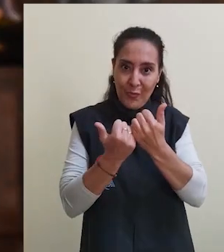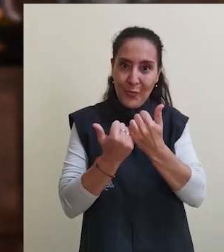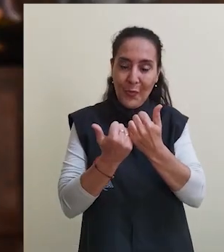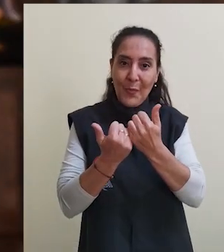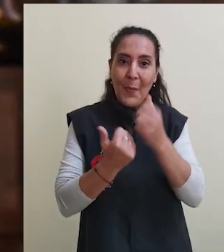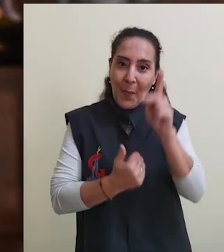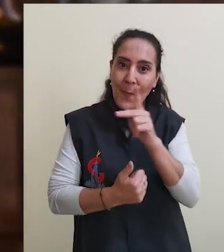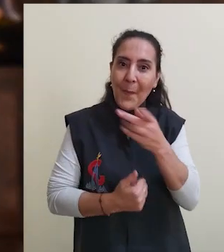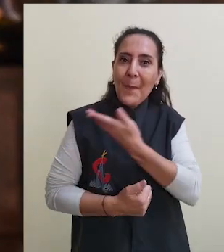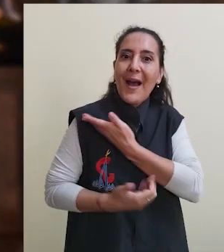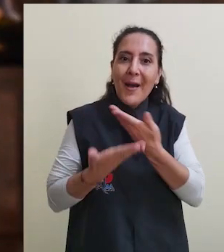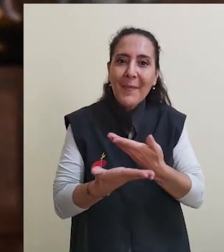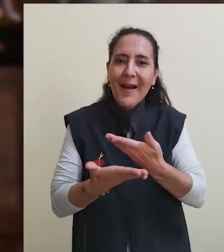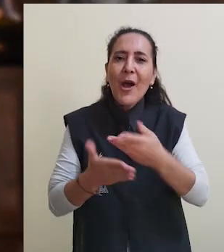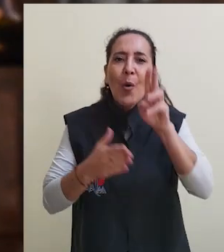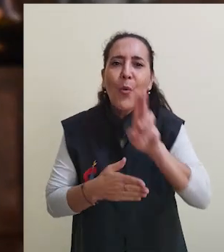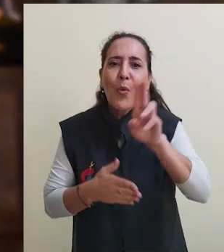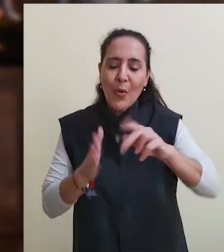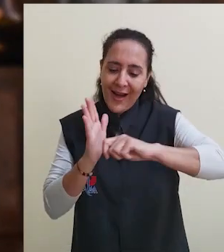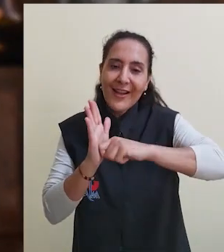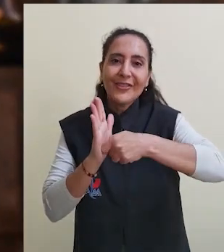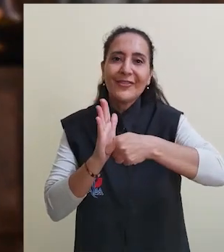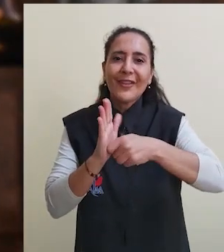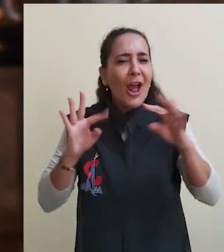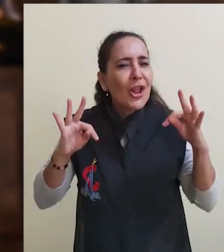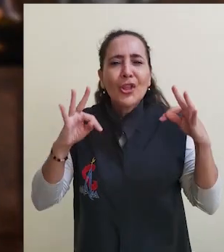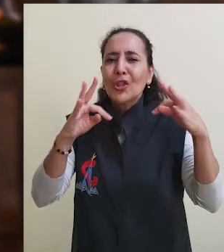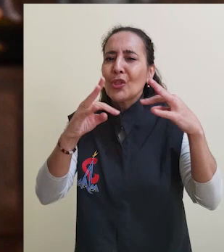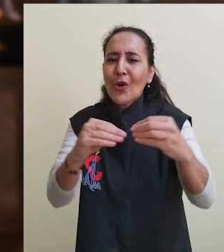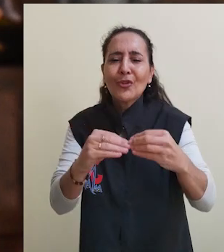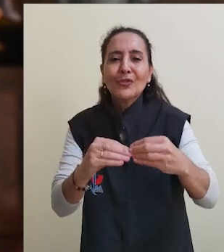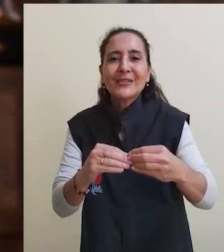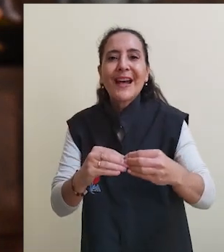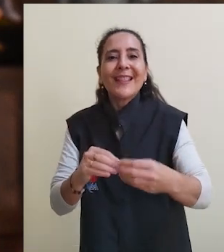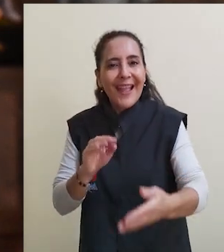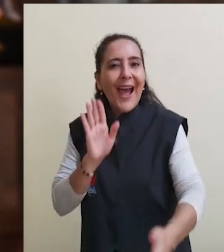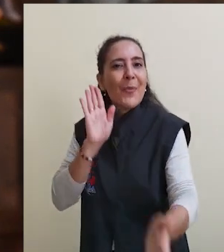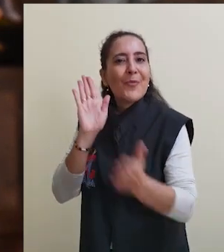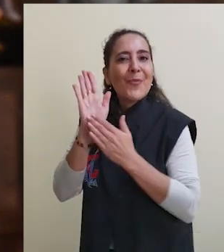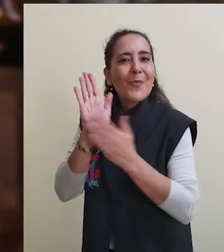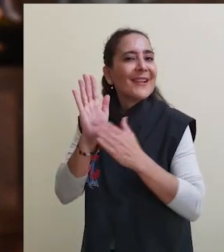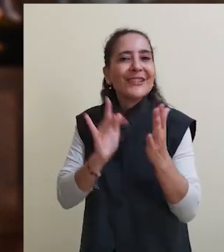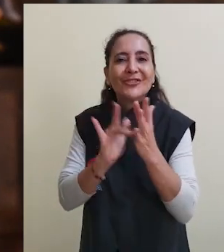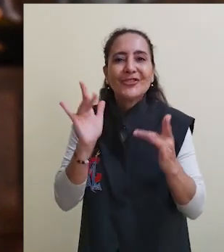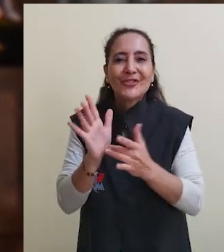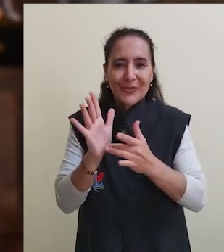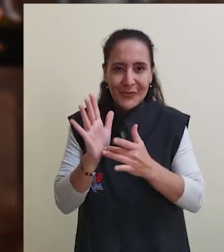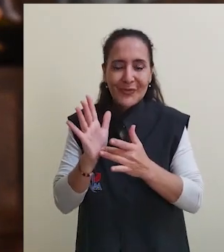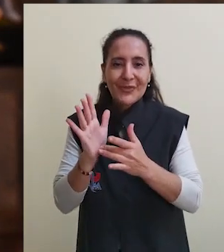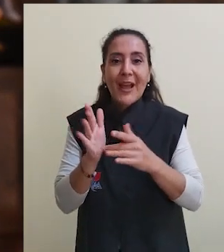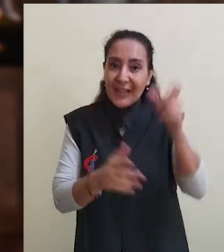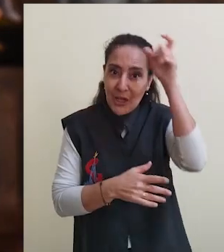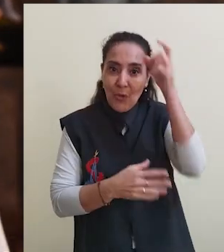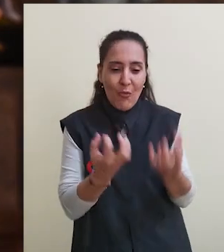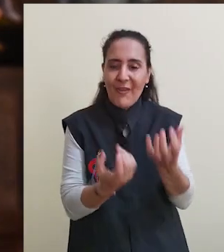a chave. Tem Papa mais santo, tem Papa menos santo, mas todos estão debaixo dessa promessa de Jesus, que não mentiu nem se